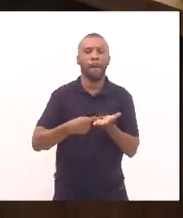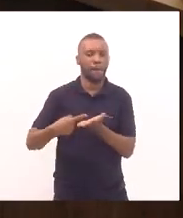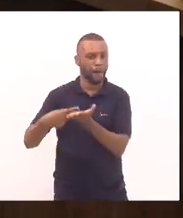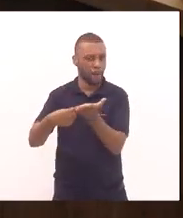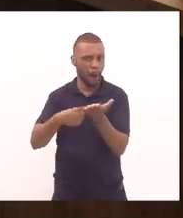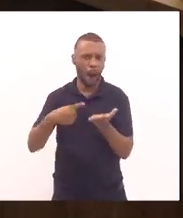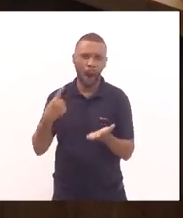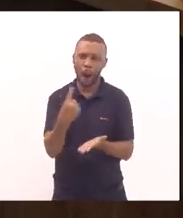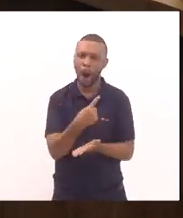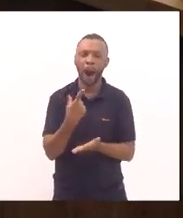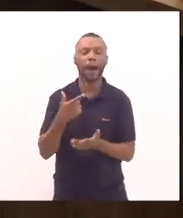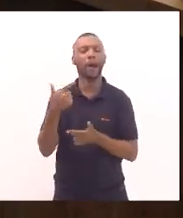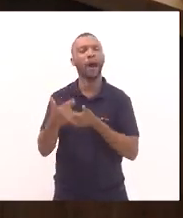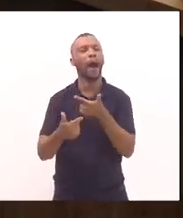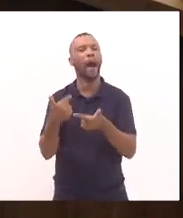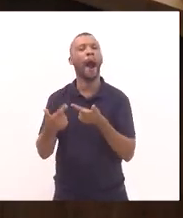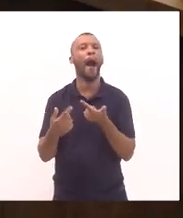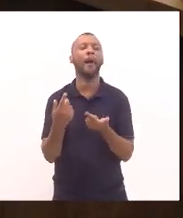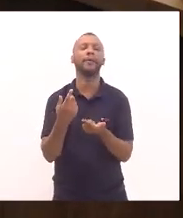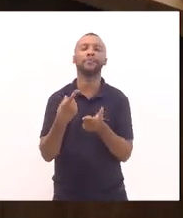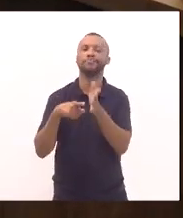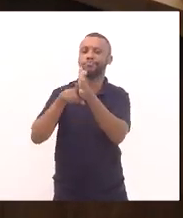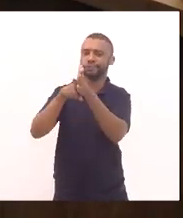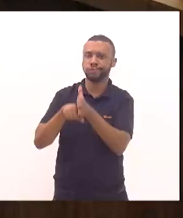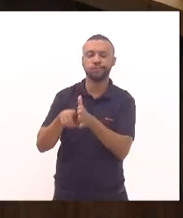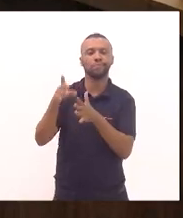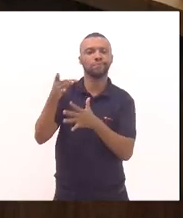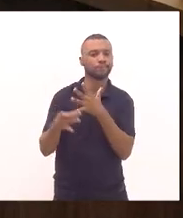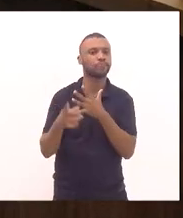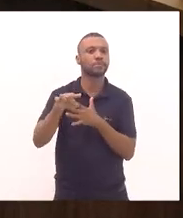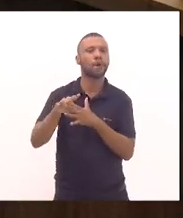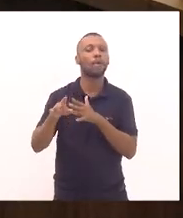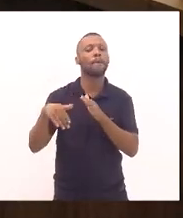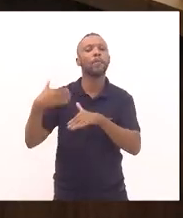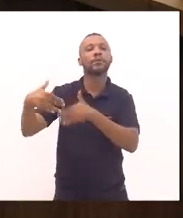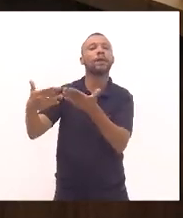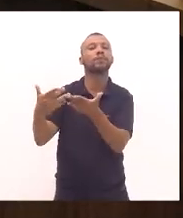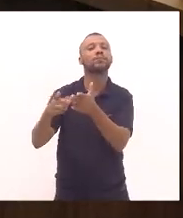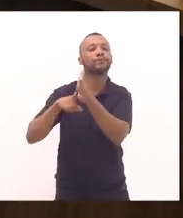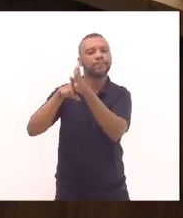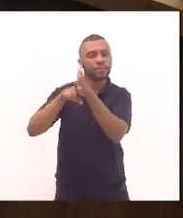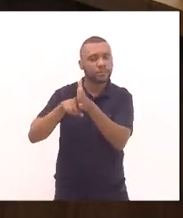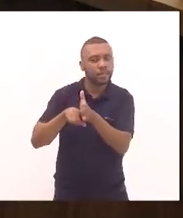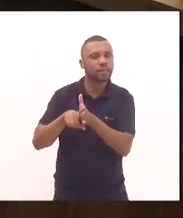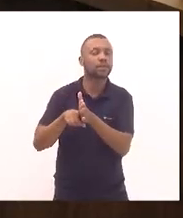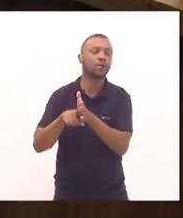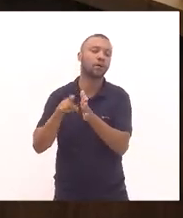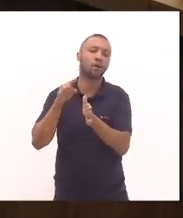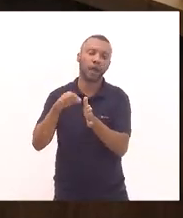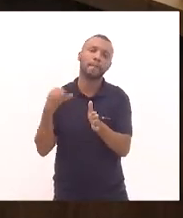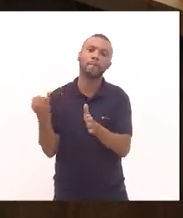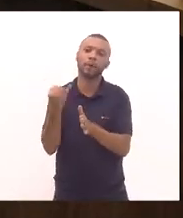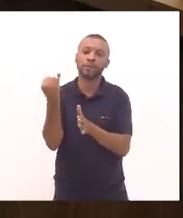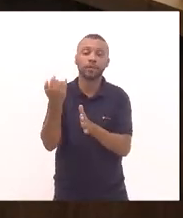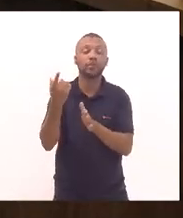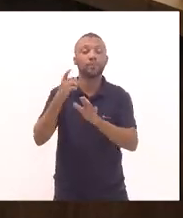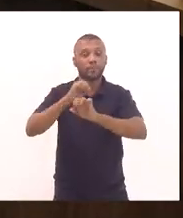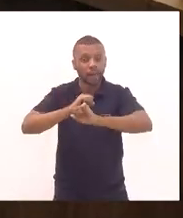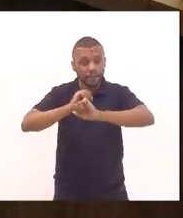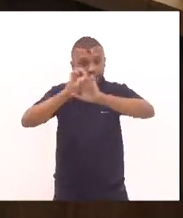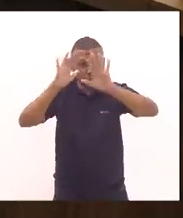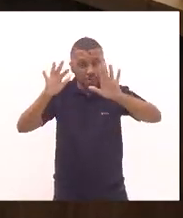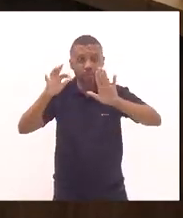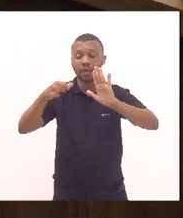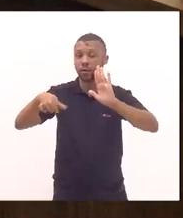de que a atividade de perícia é fundamental para o processo investigativo, é fundamental para a elucidação dos feitos,